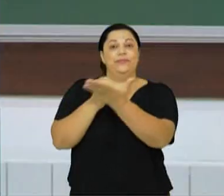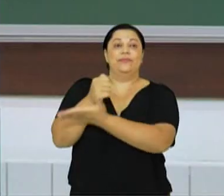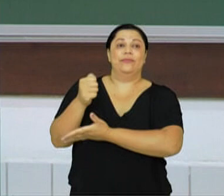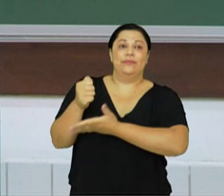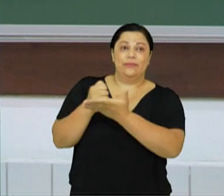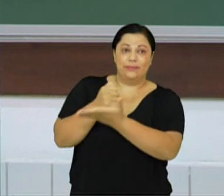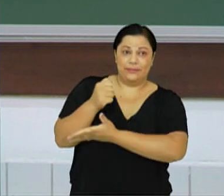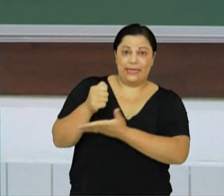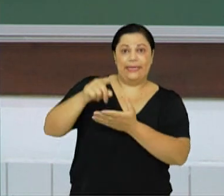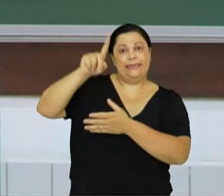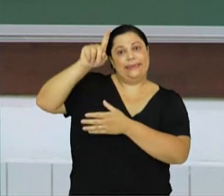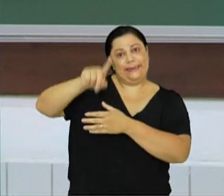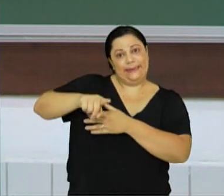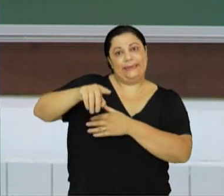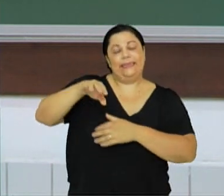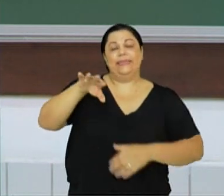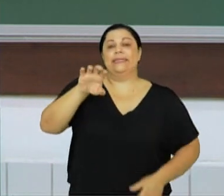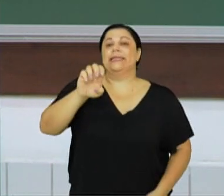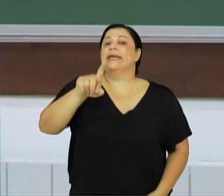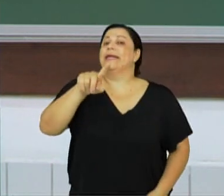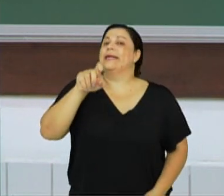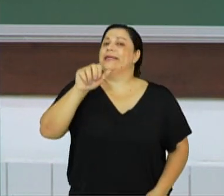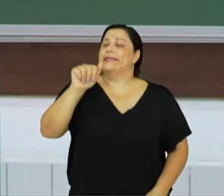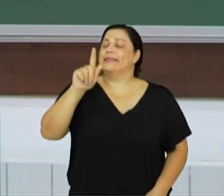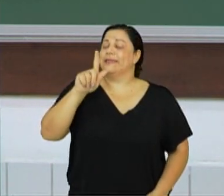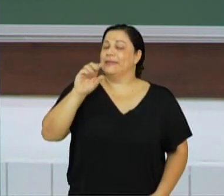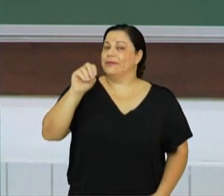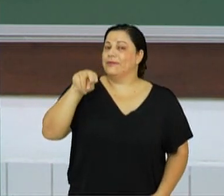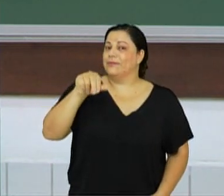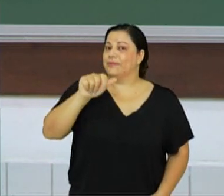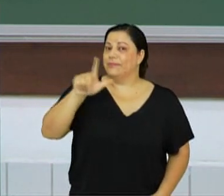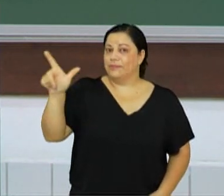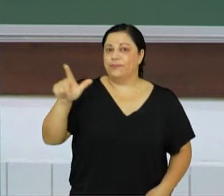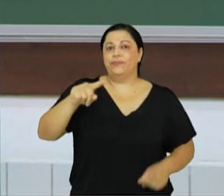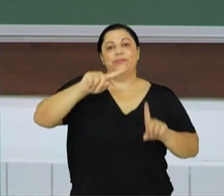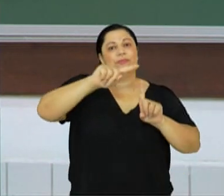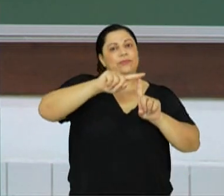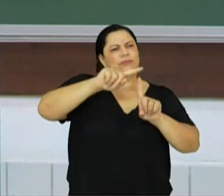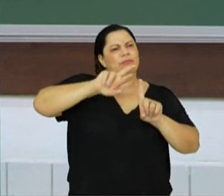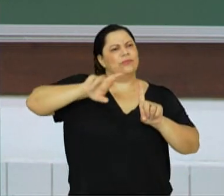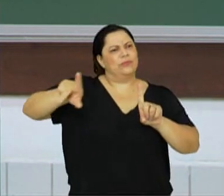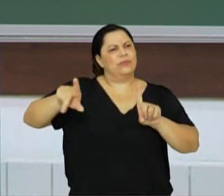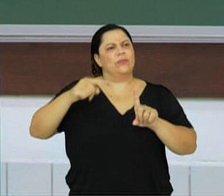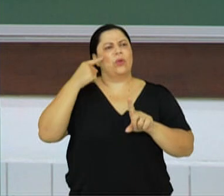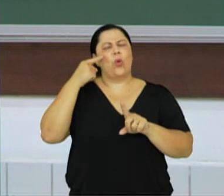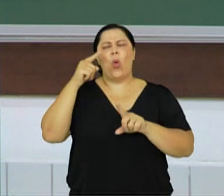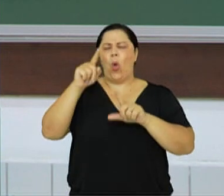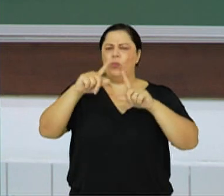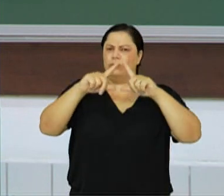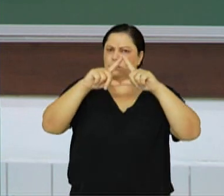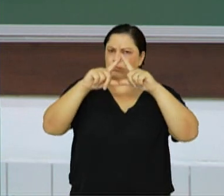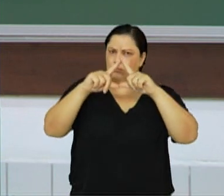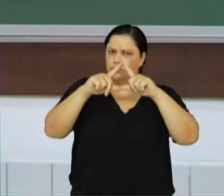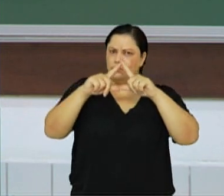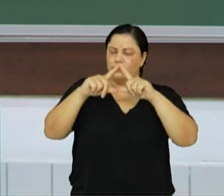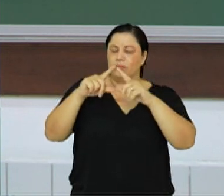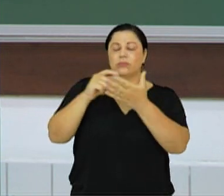Essa é a nossa hexagonal. Nós temos outros tipos. Tem essa daqui, que é a pirâmide de